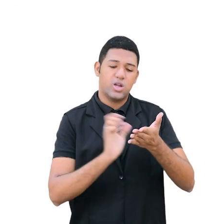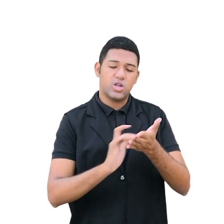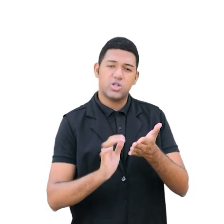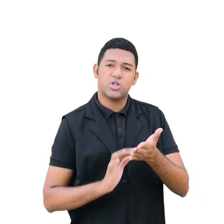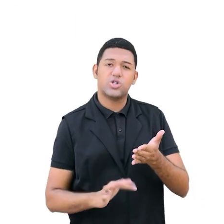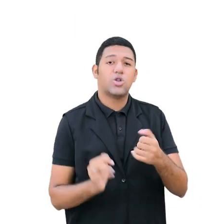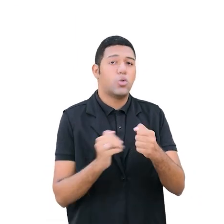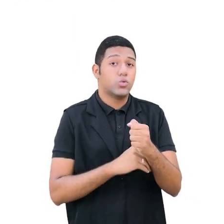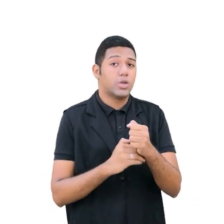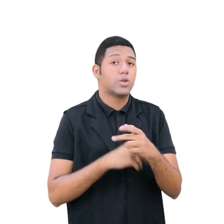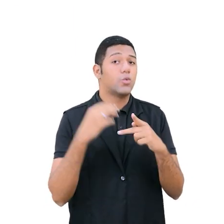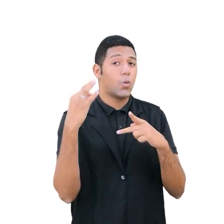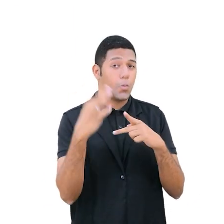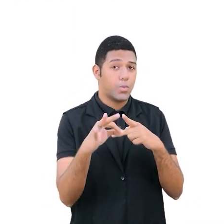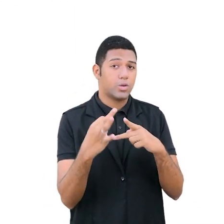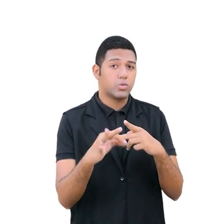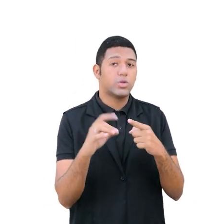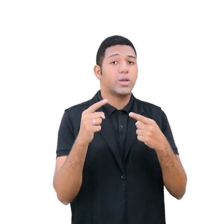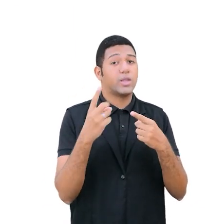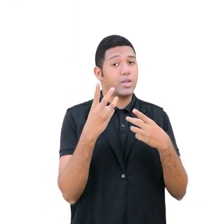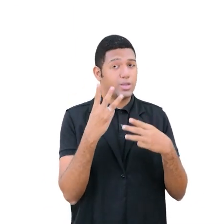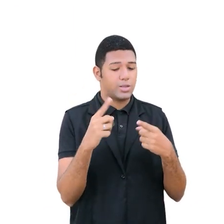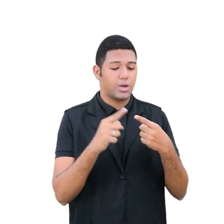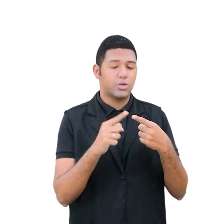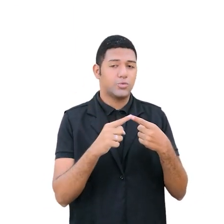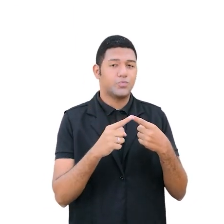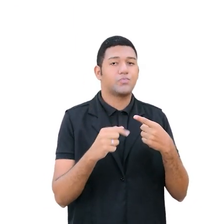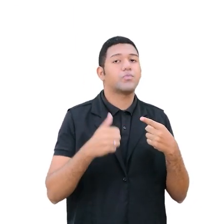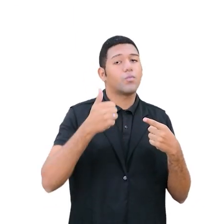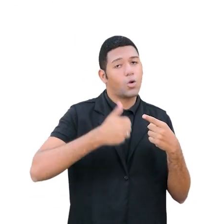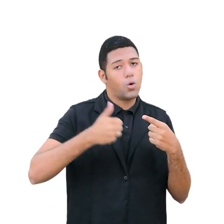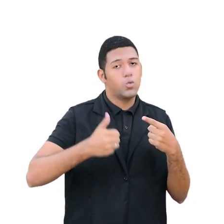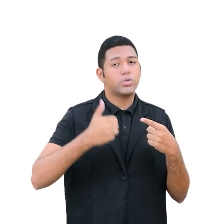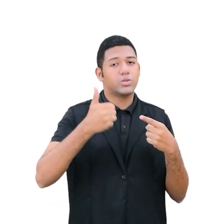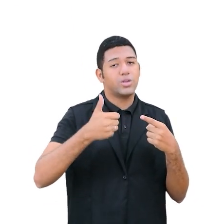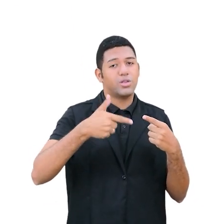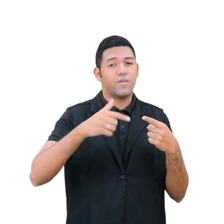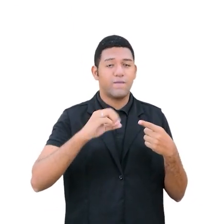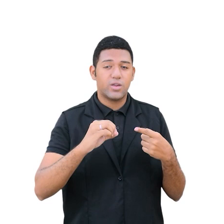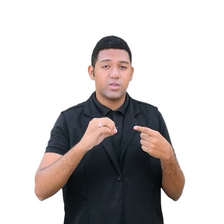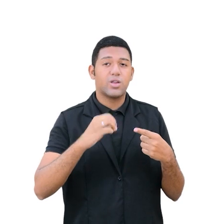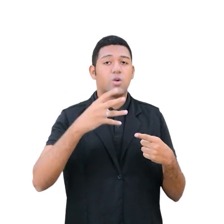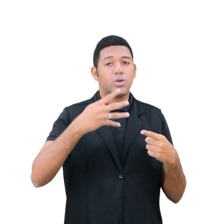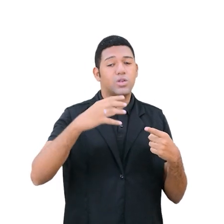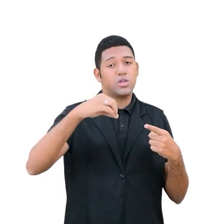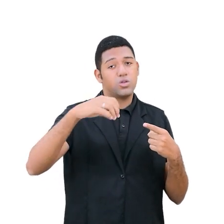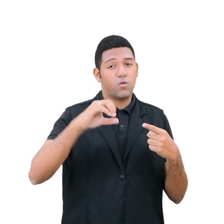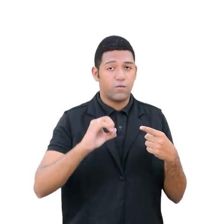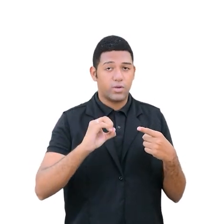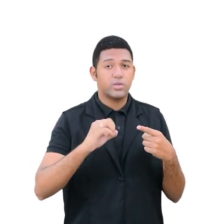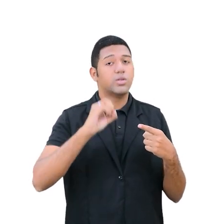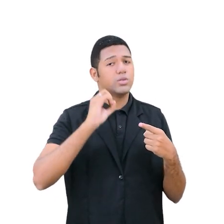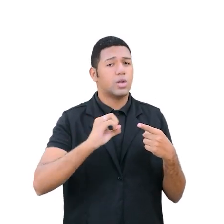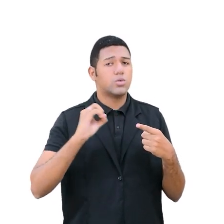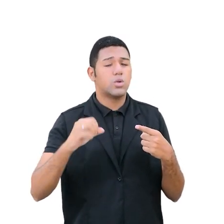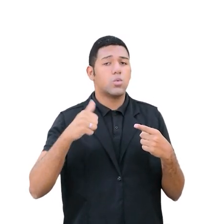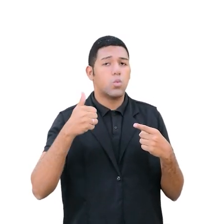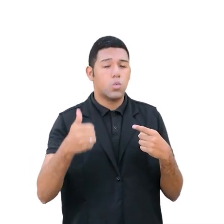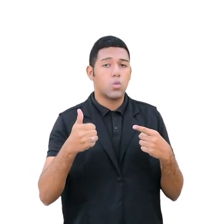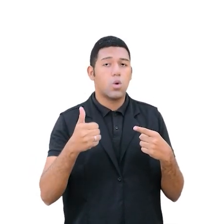chave pix que pode ser o nosso CNPJ 11 120 490 00